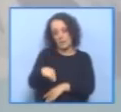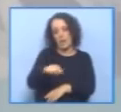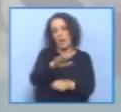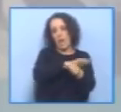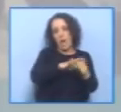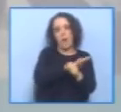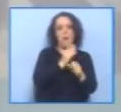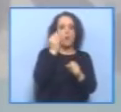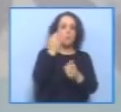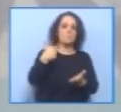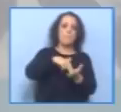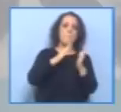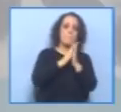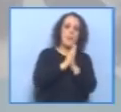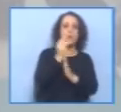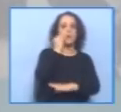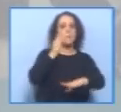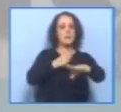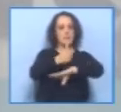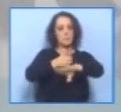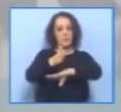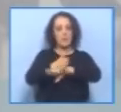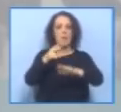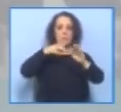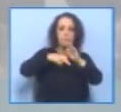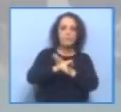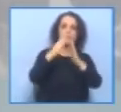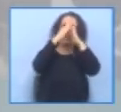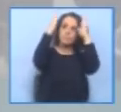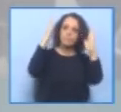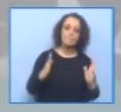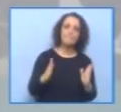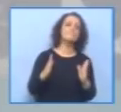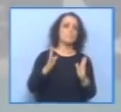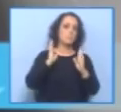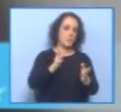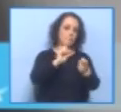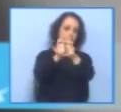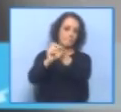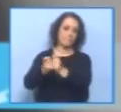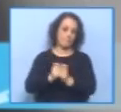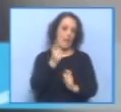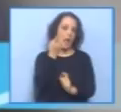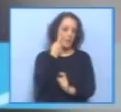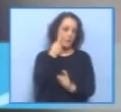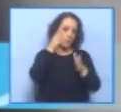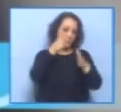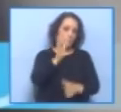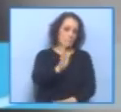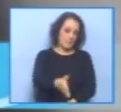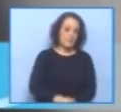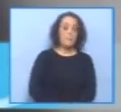como o litúrgico, até a da acessibilidade nos próprios templos, onde também é preciso Claro que prestar atenção. muitas vezes